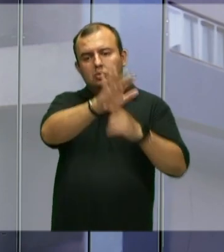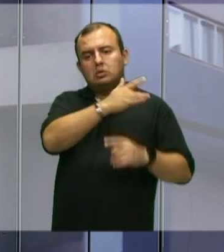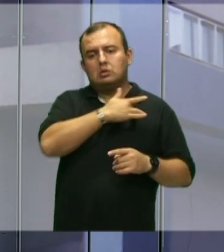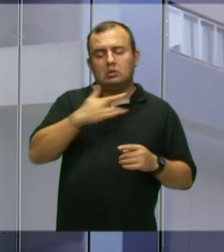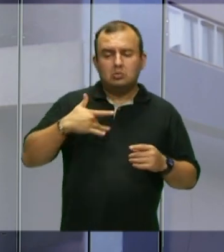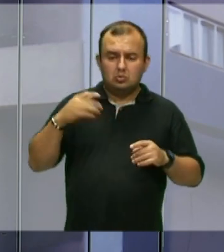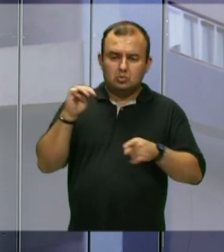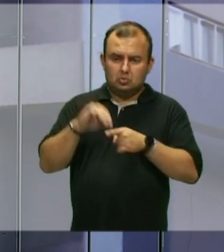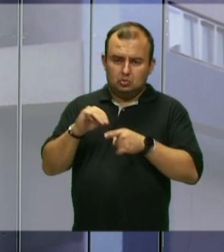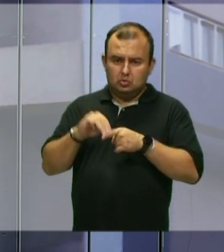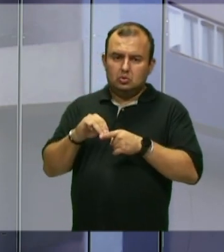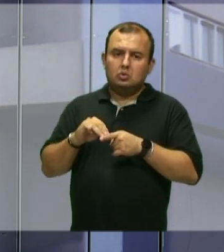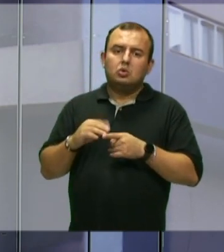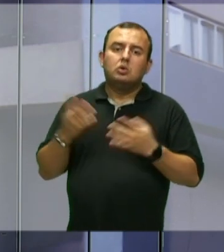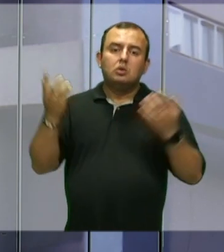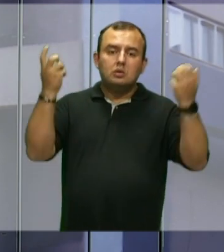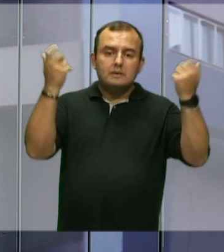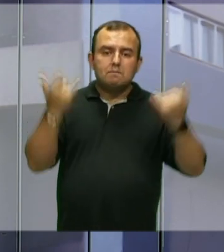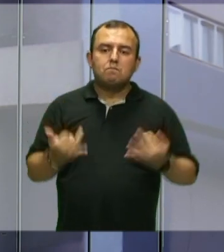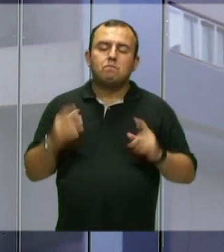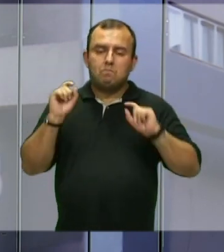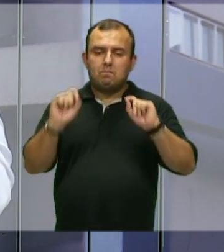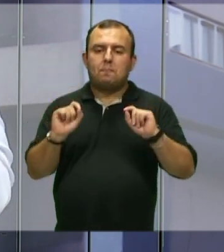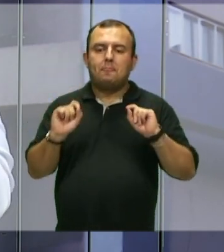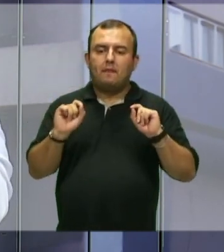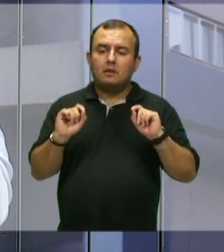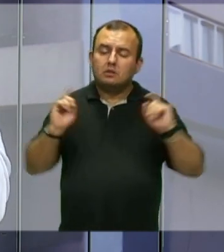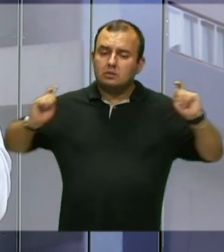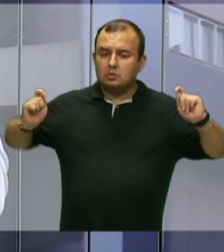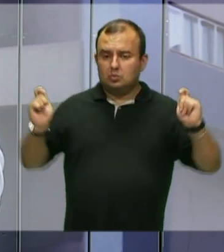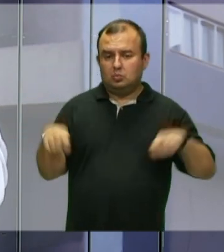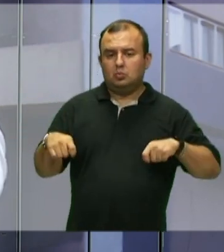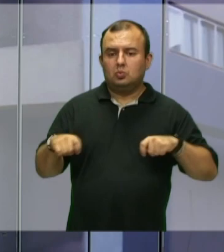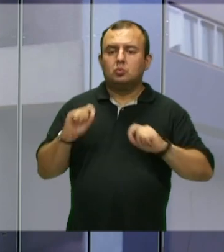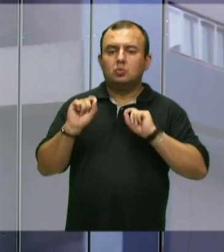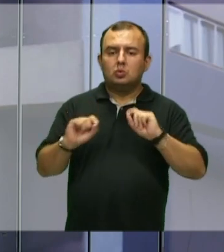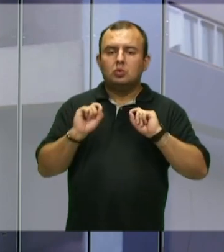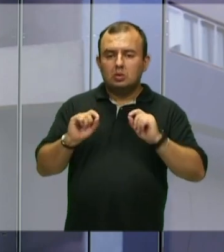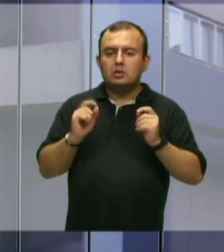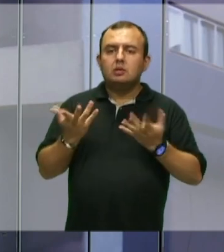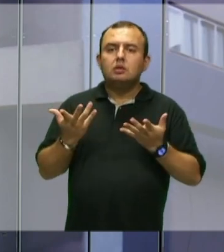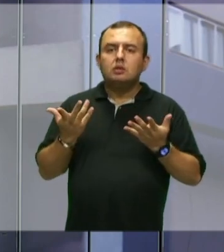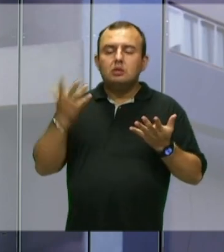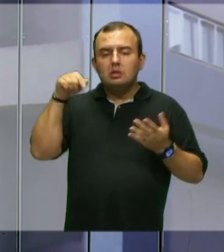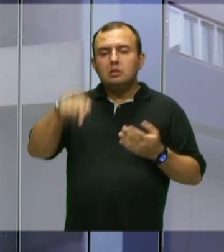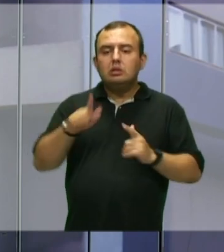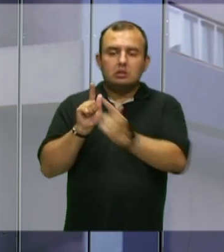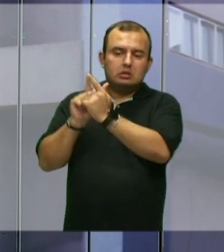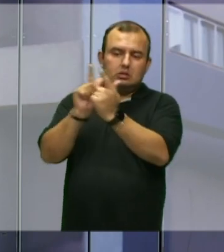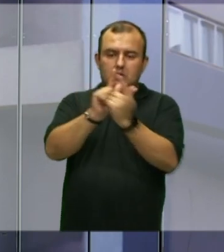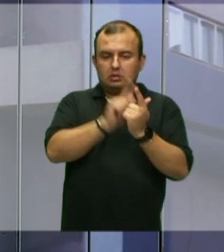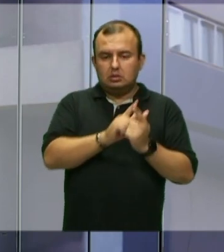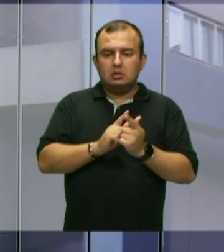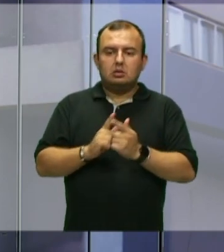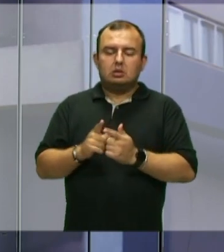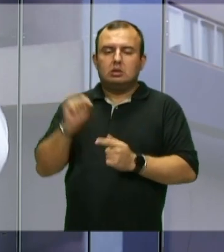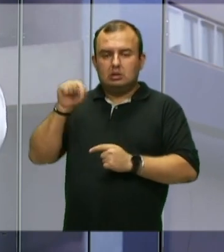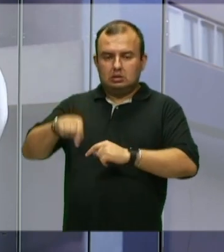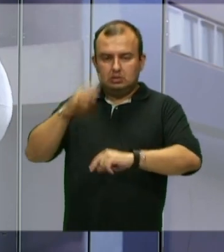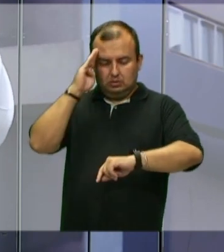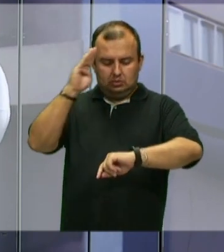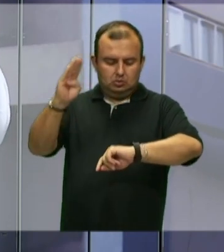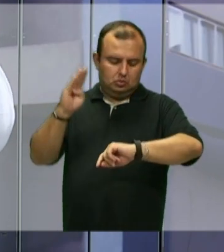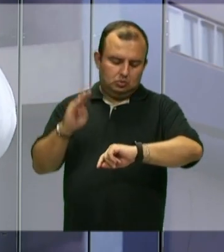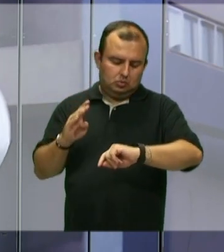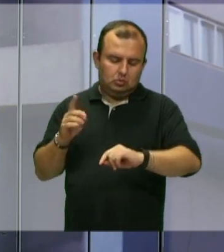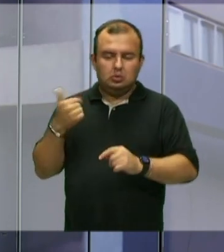município, dando para eles a possibilidade de estar sendo atendido principalmente